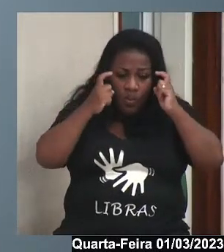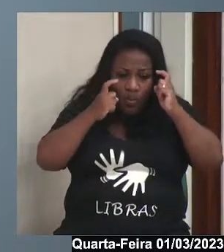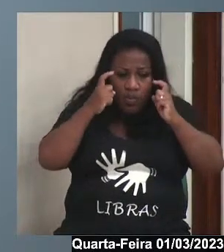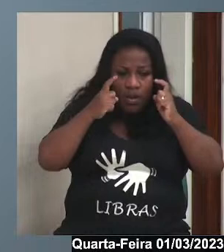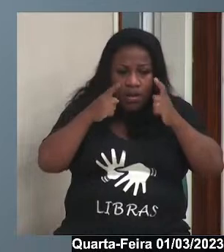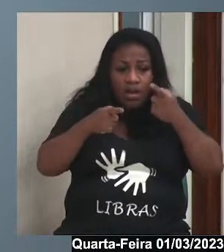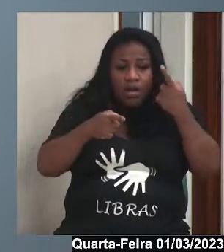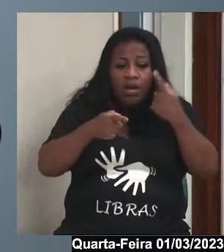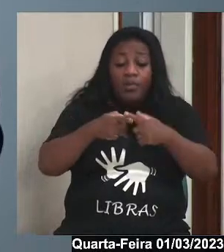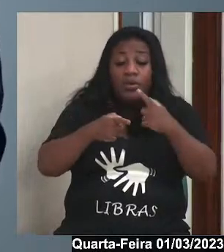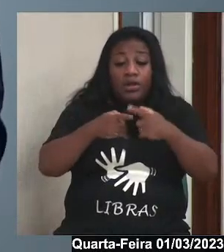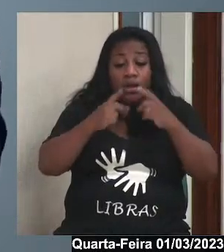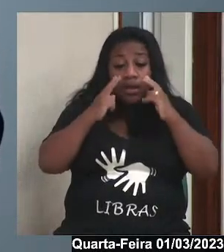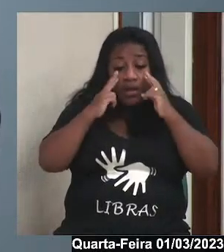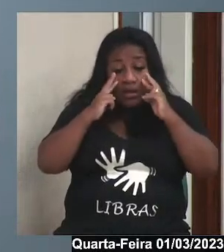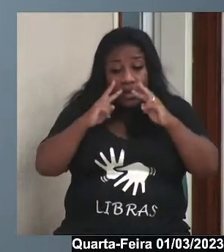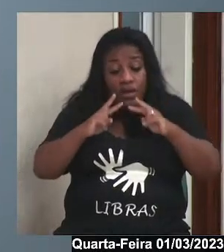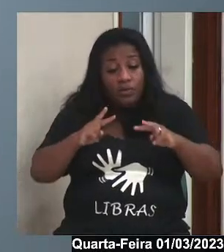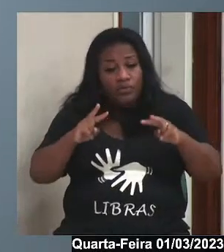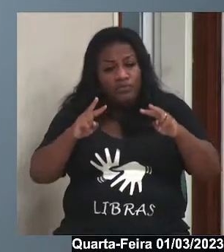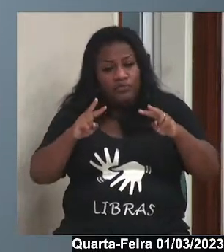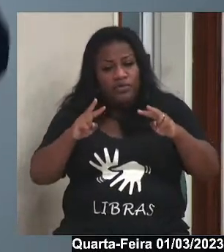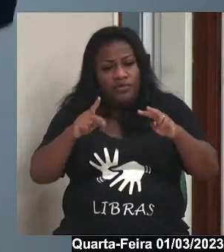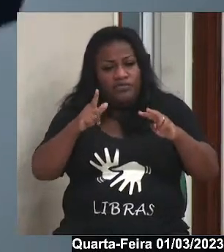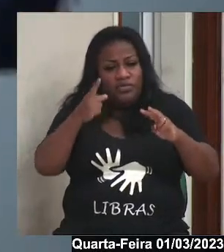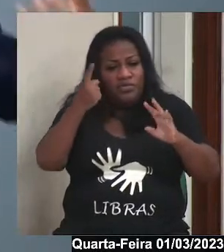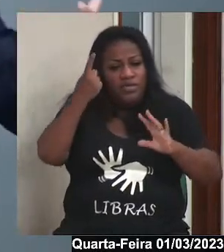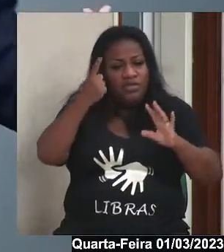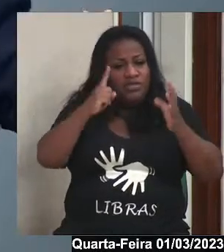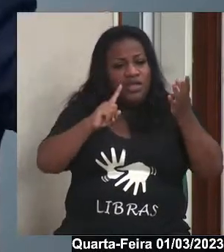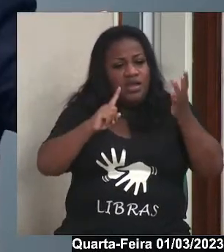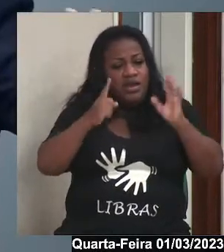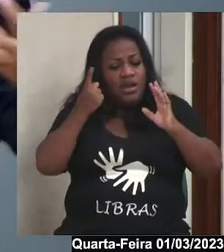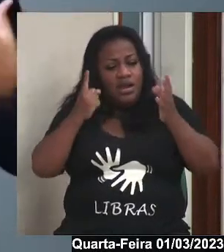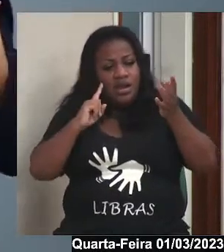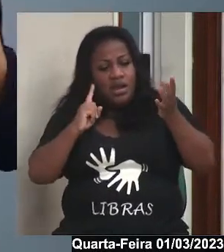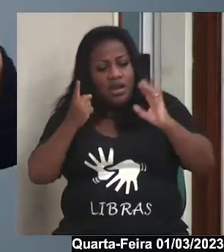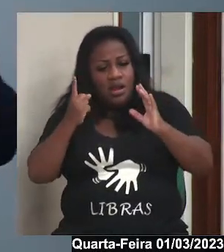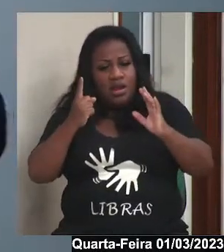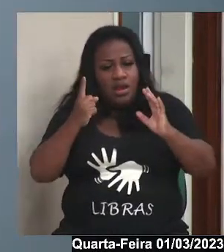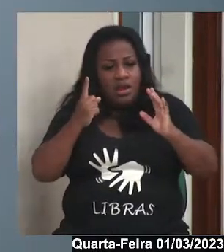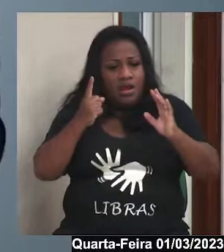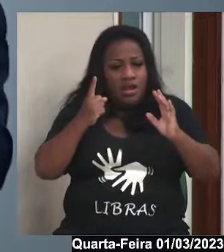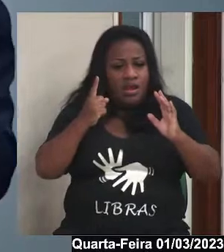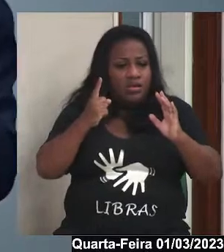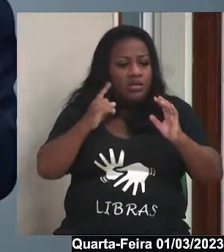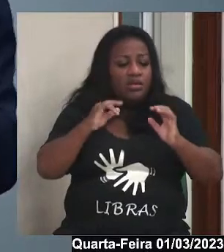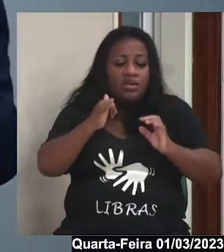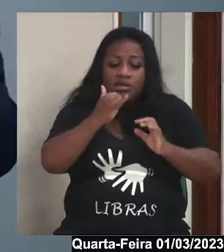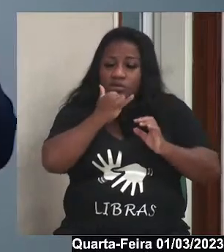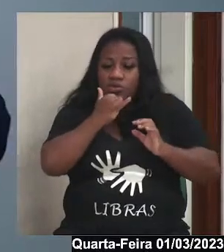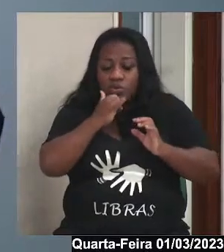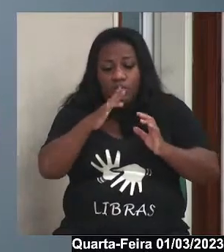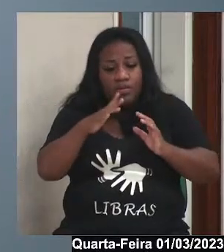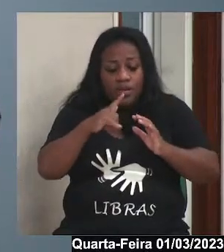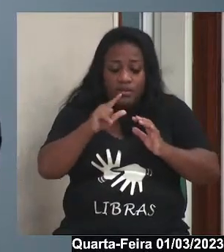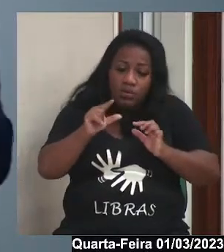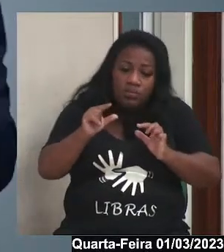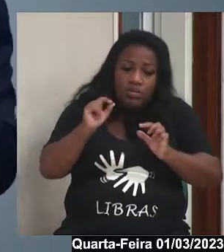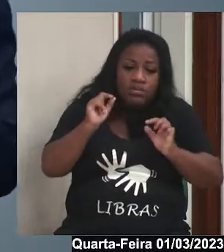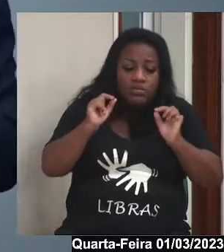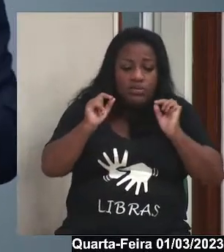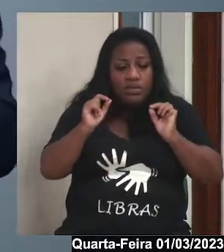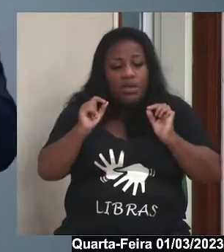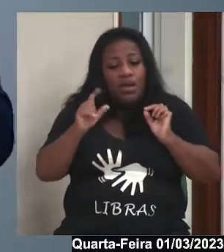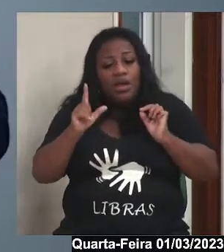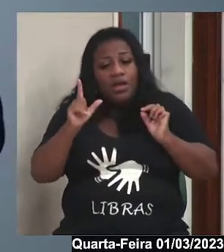vi os senhores pulando o carnanejo, e até peço perdão, nem todos estavam lá, mas vi